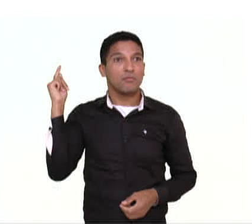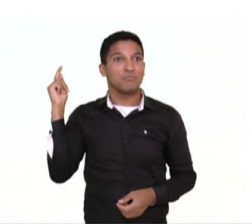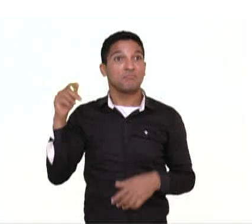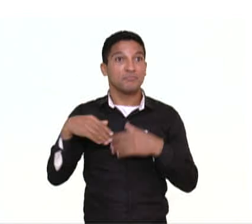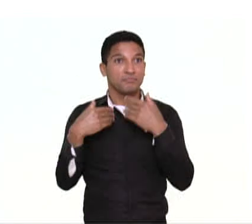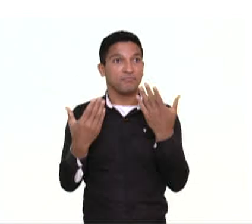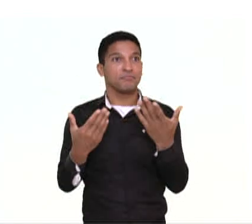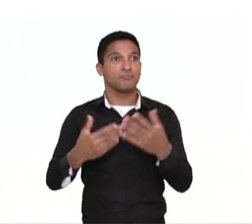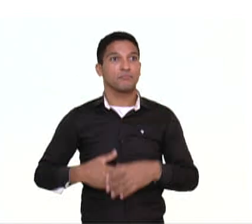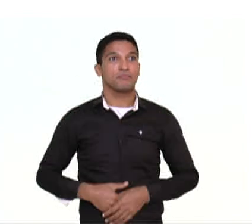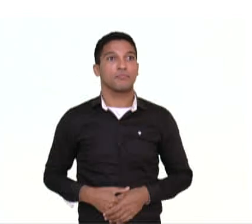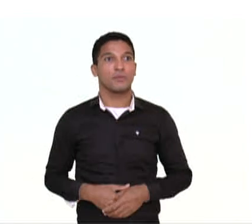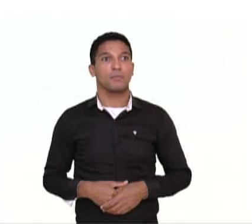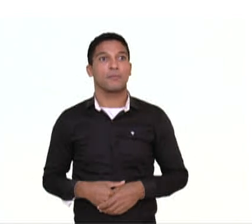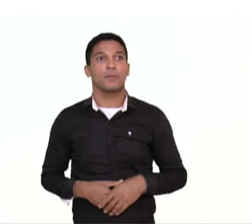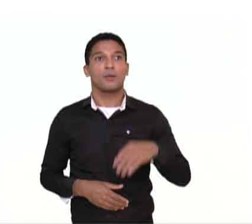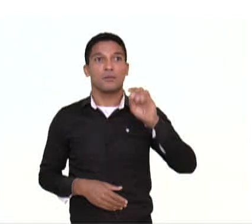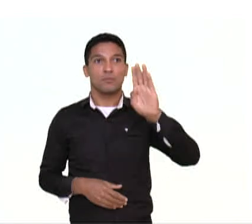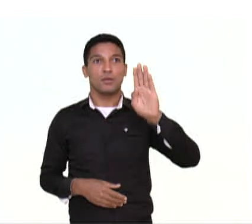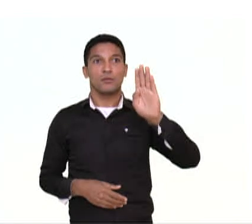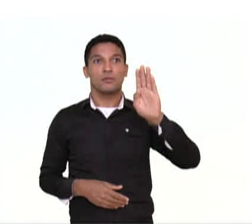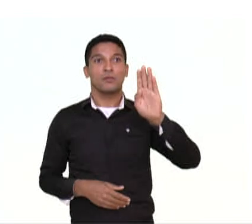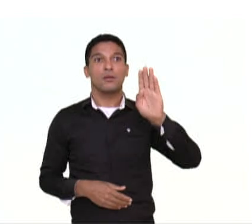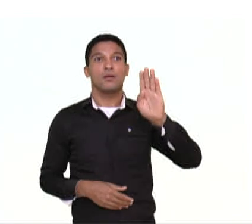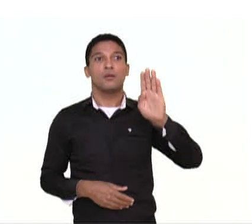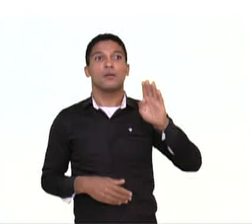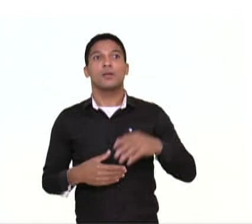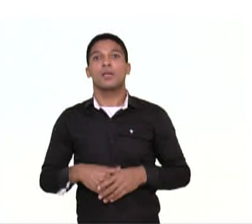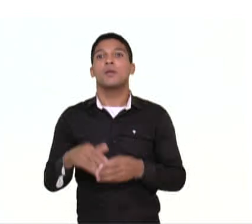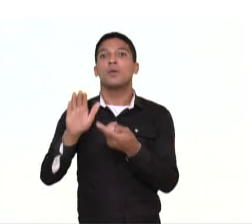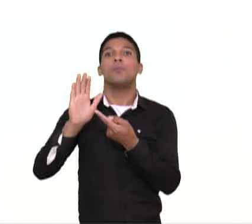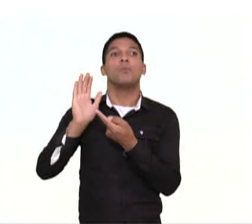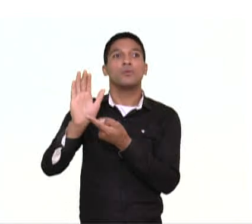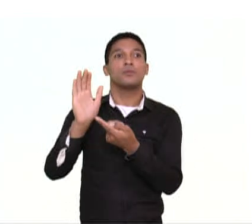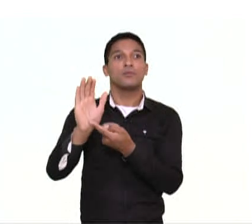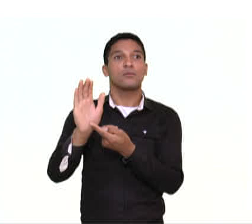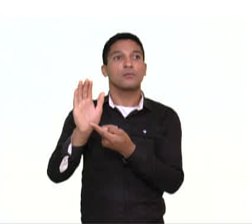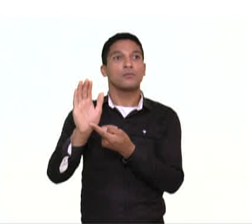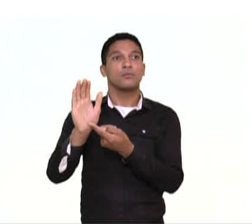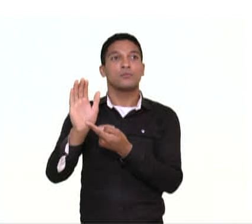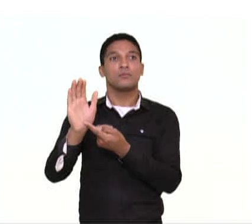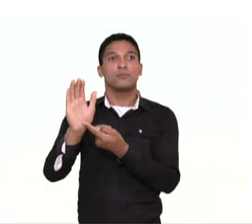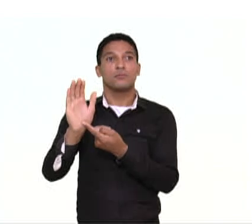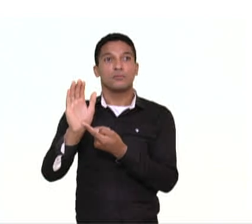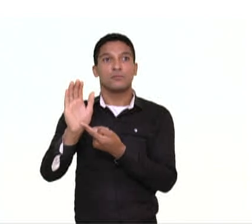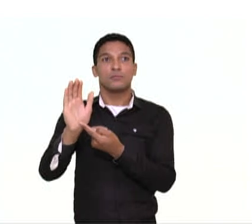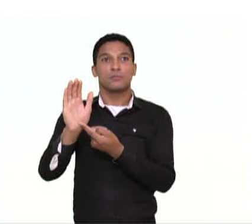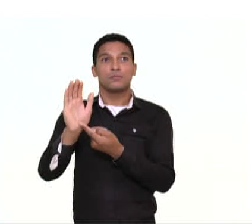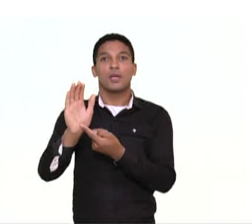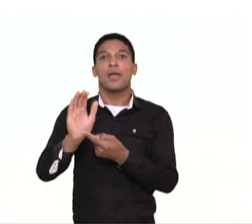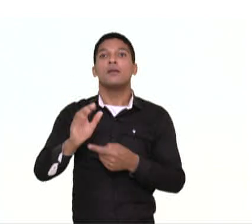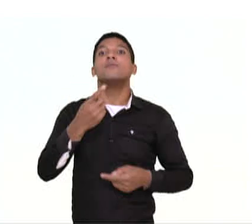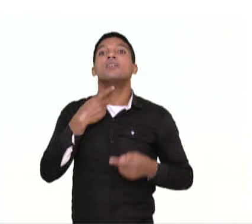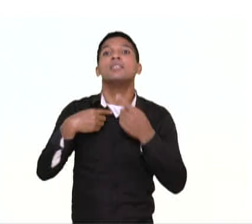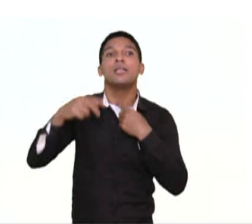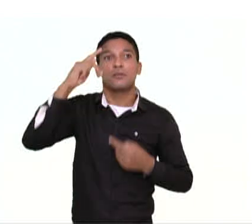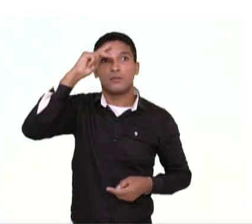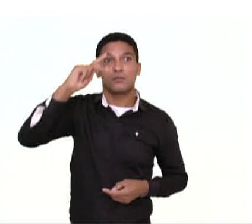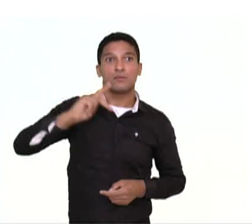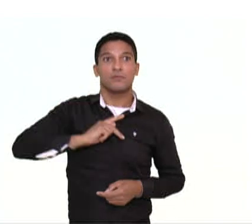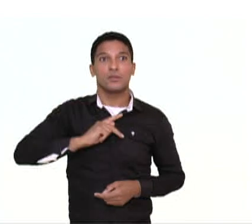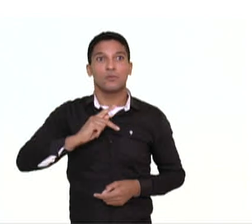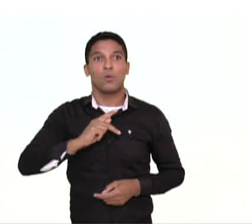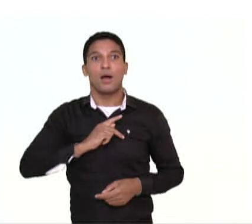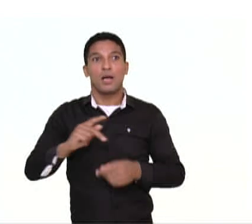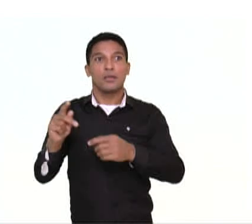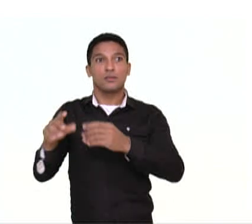no principal meio de acesso às redes sociais. A letra D, renovar técnicas de apresentação de programas